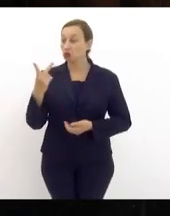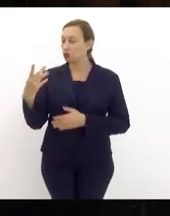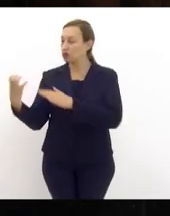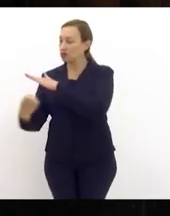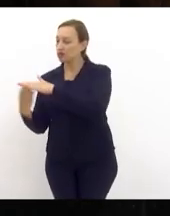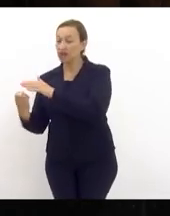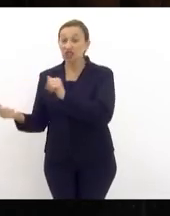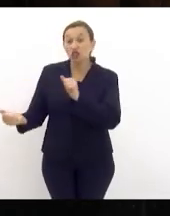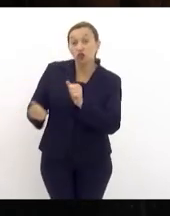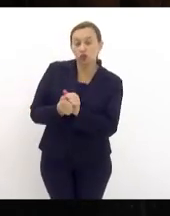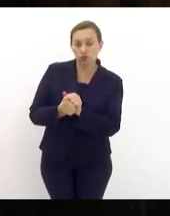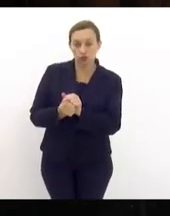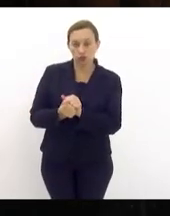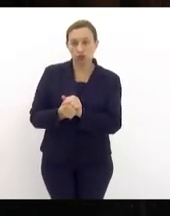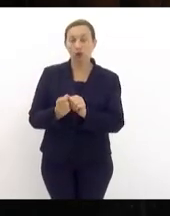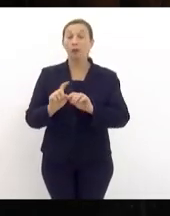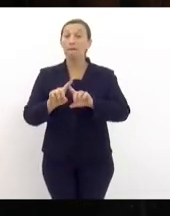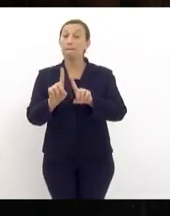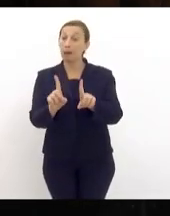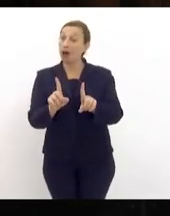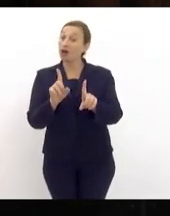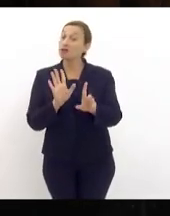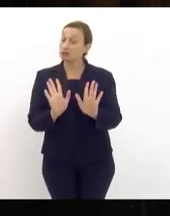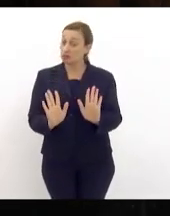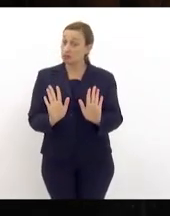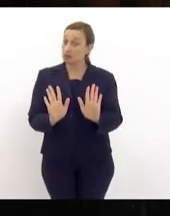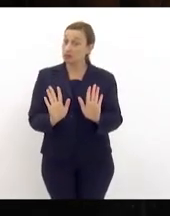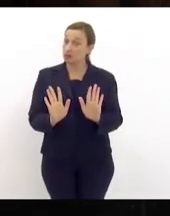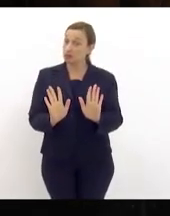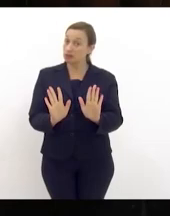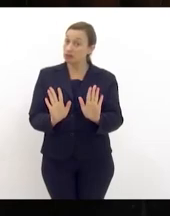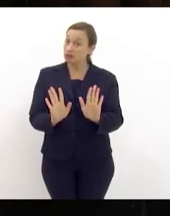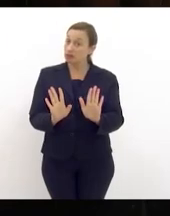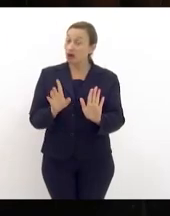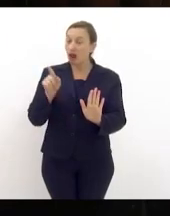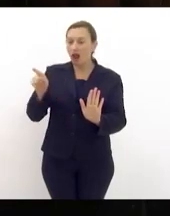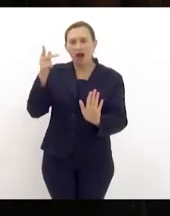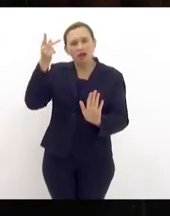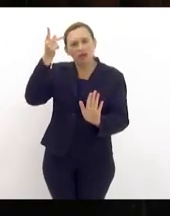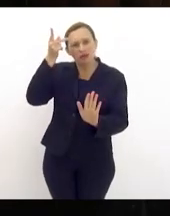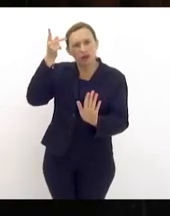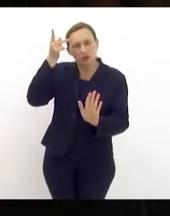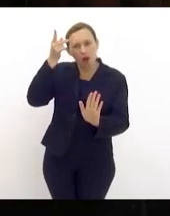Só que tem que lá em São Paulo,